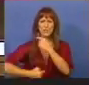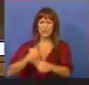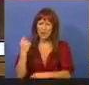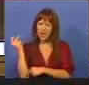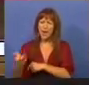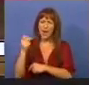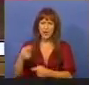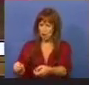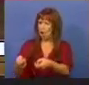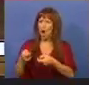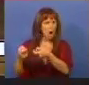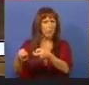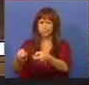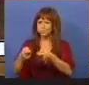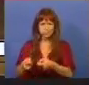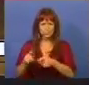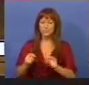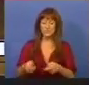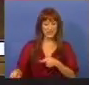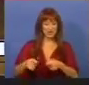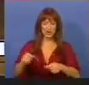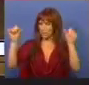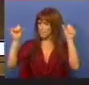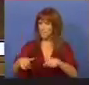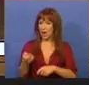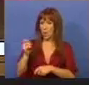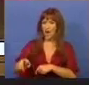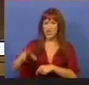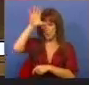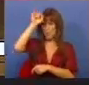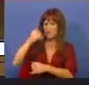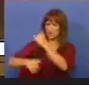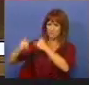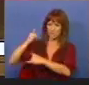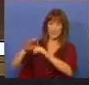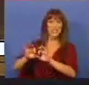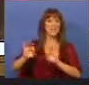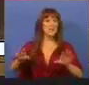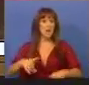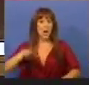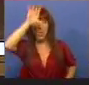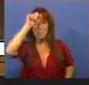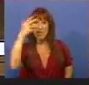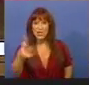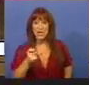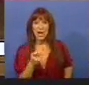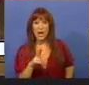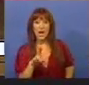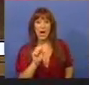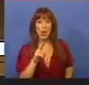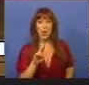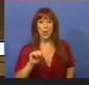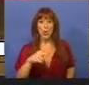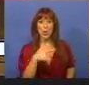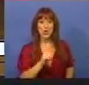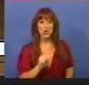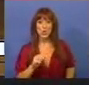anos de desinvestimento e má gestão dos seus antecessores, como o atual Ministro Augusto Santos Silva